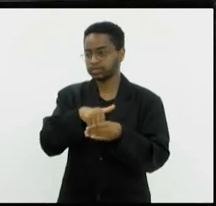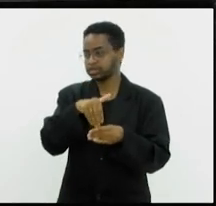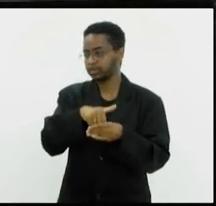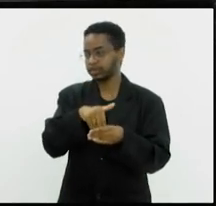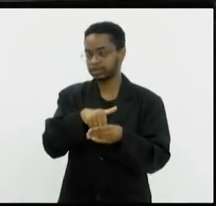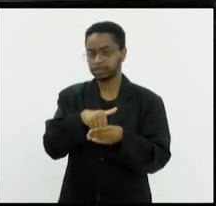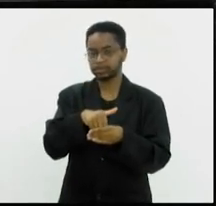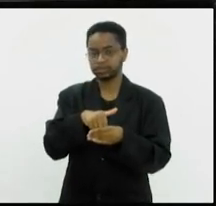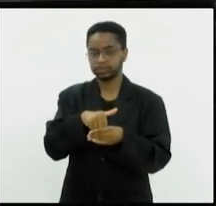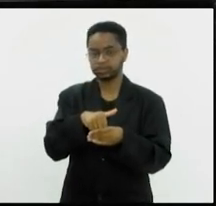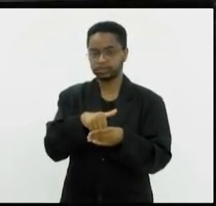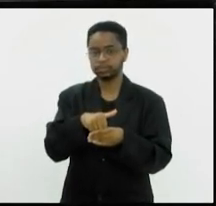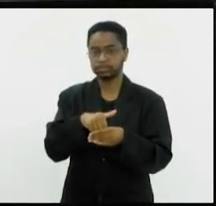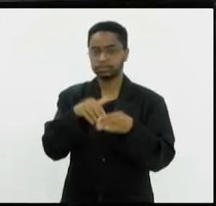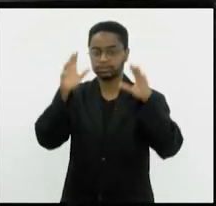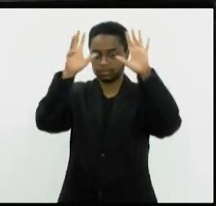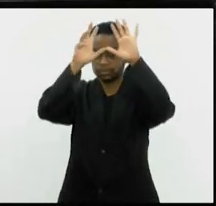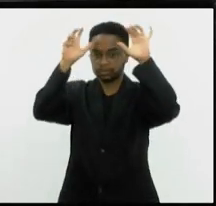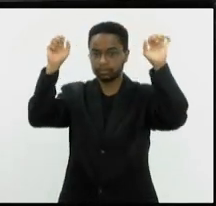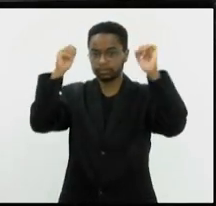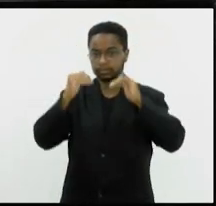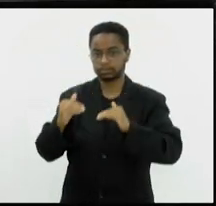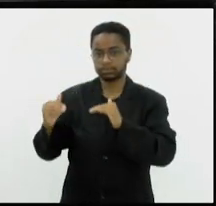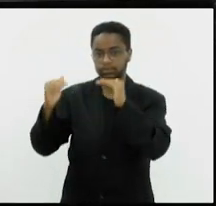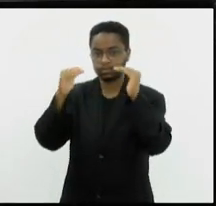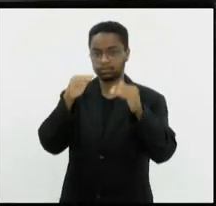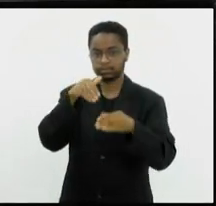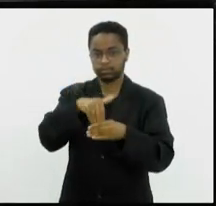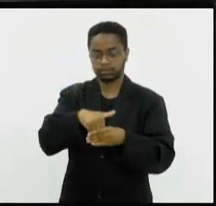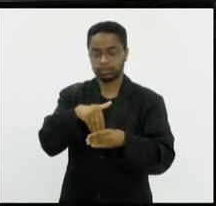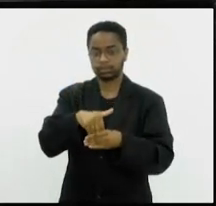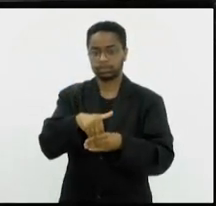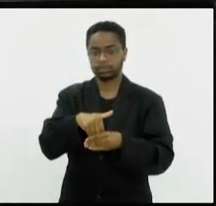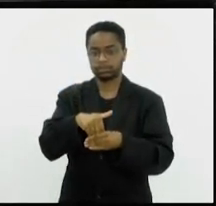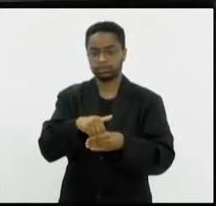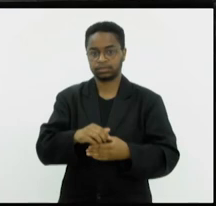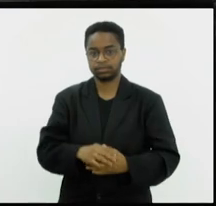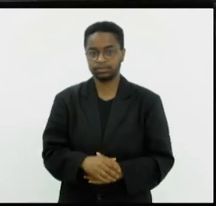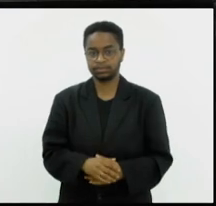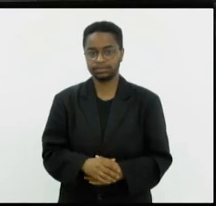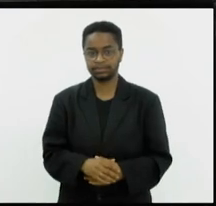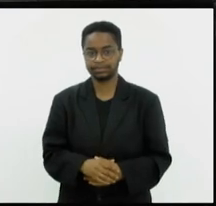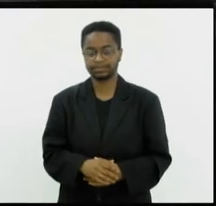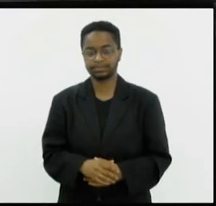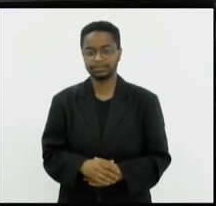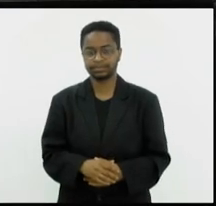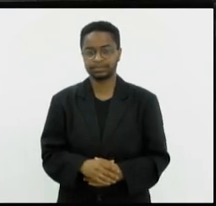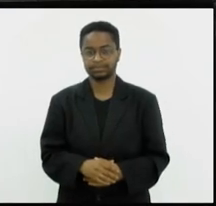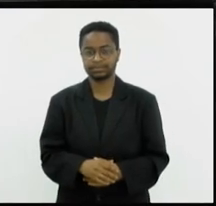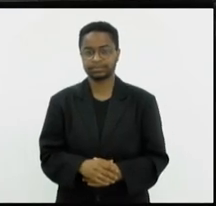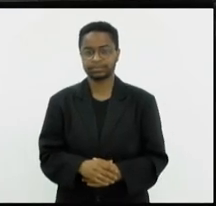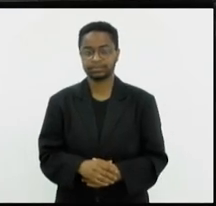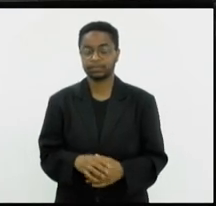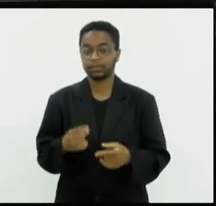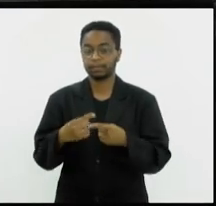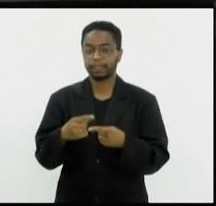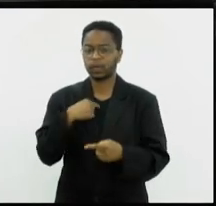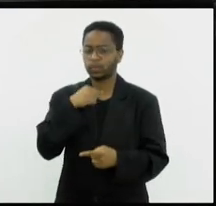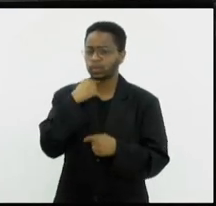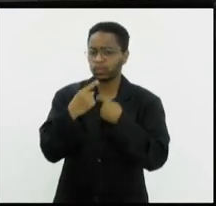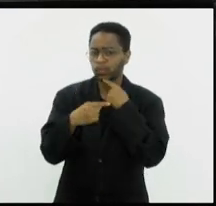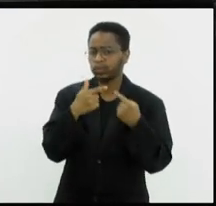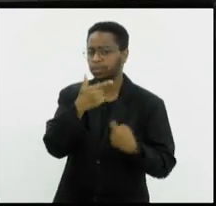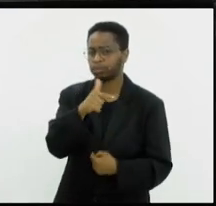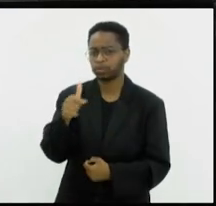Superior Eleitoral de lá que est no bolso do maduro eu tenho a